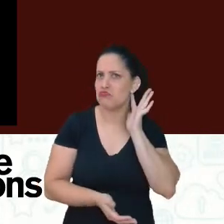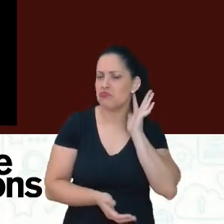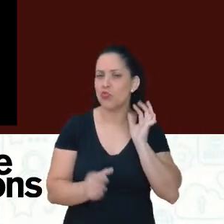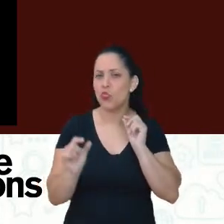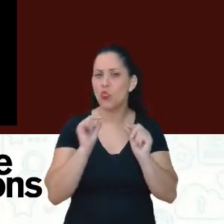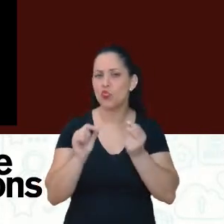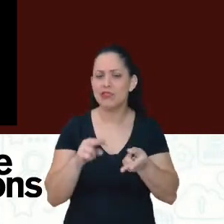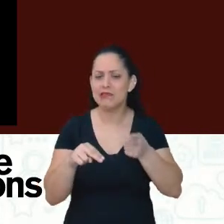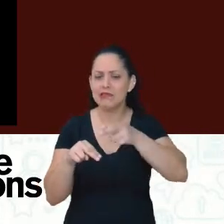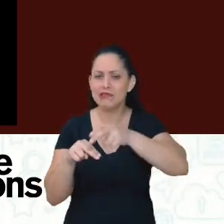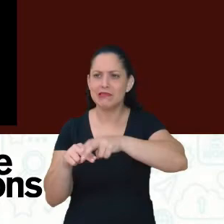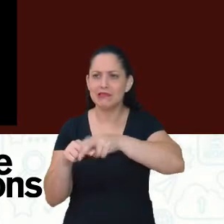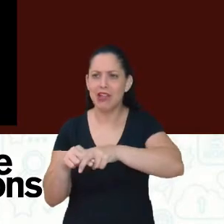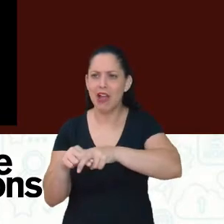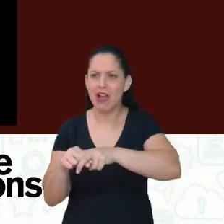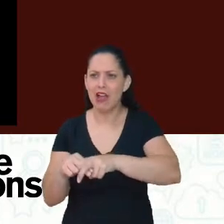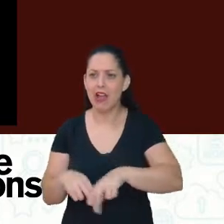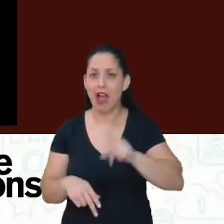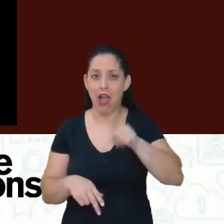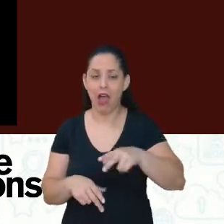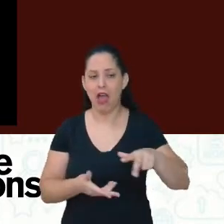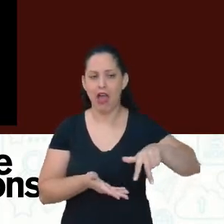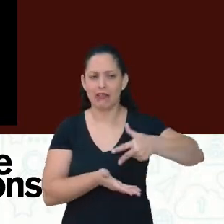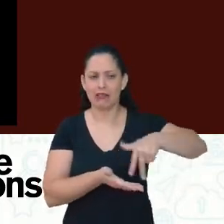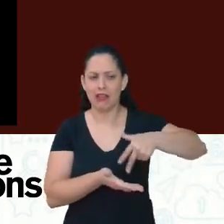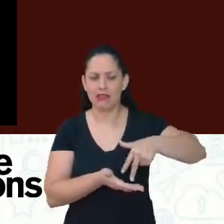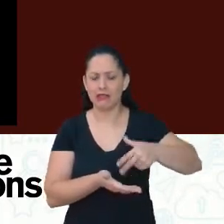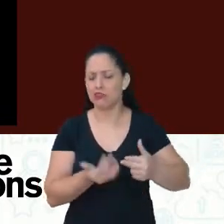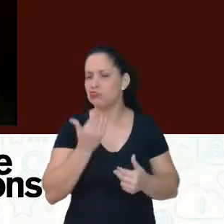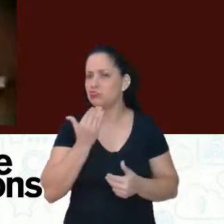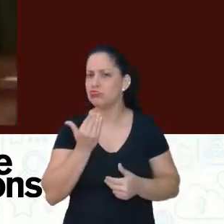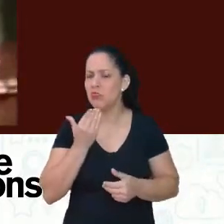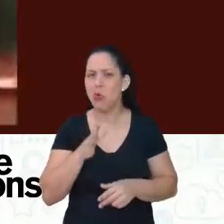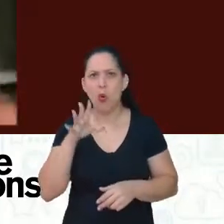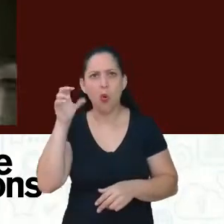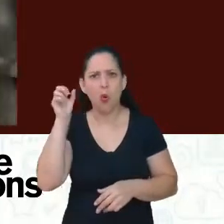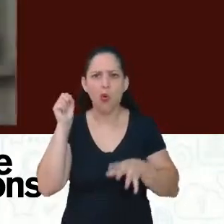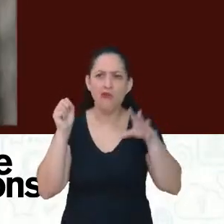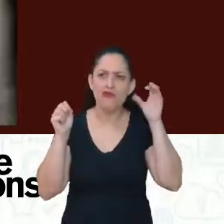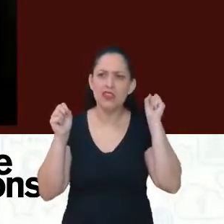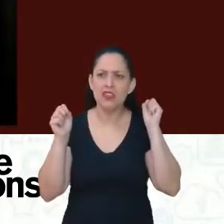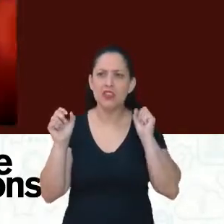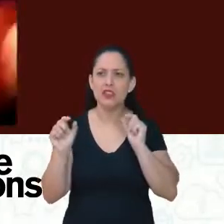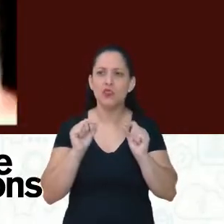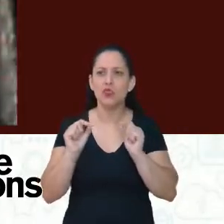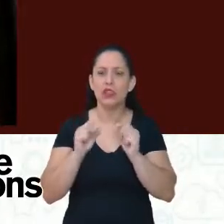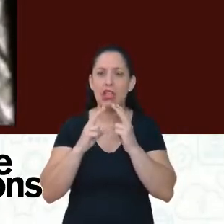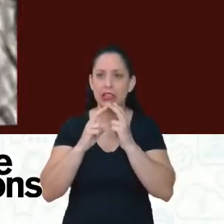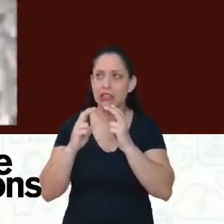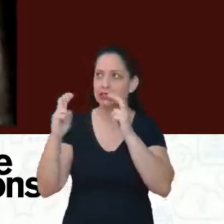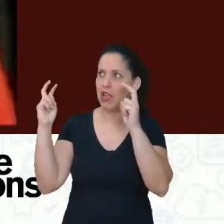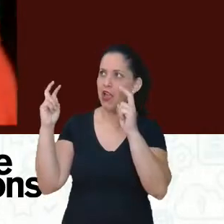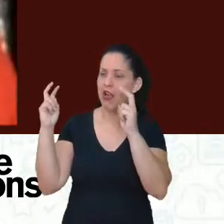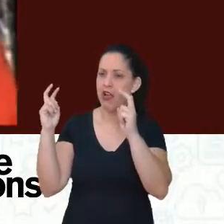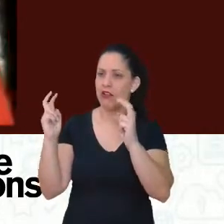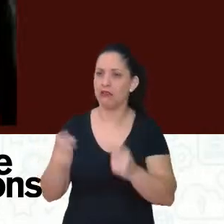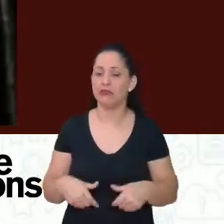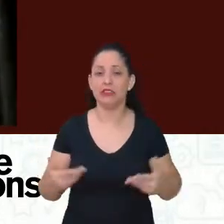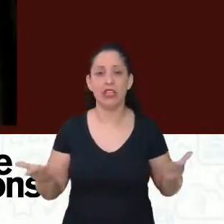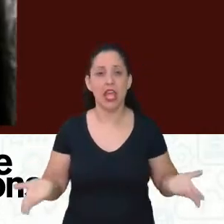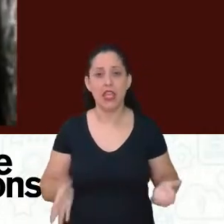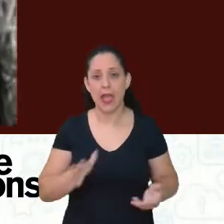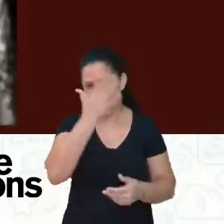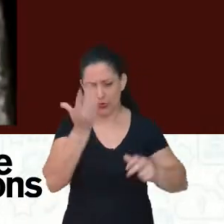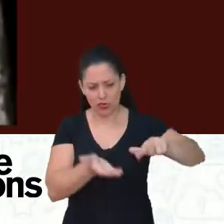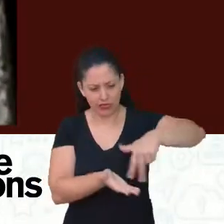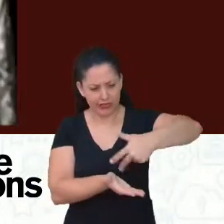sua casa. Por causa da dança, não foi possível ouvir quando um deles começou a gritar e cortou as pernas dos dançarinos